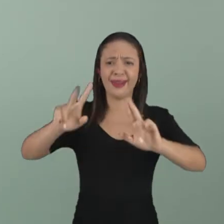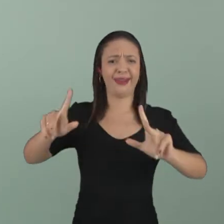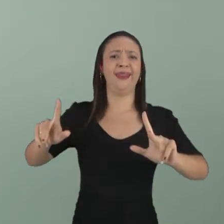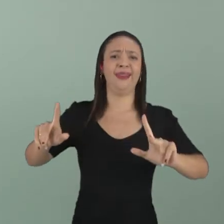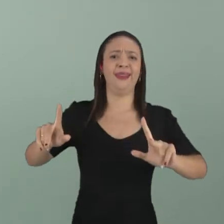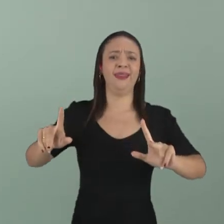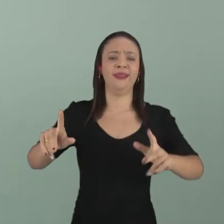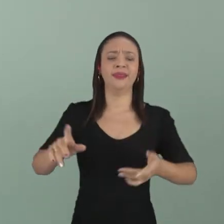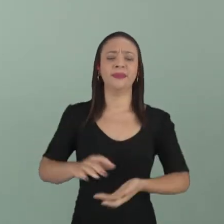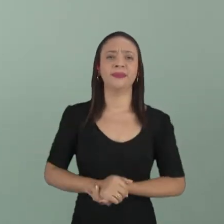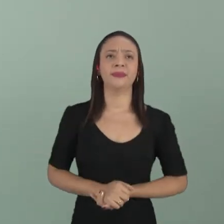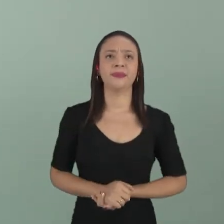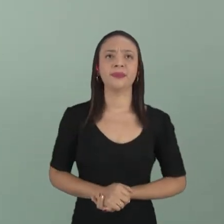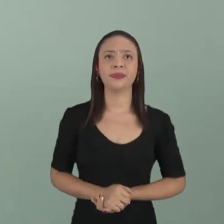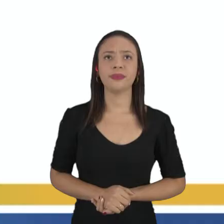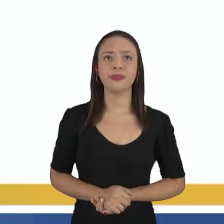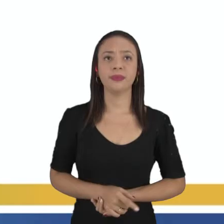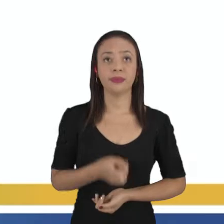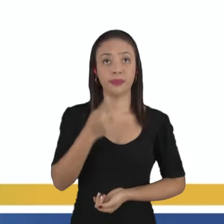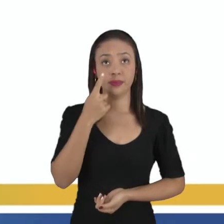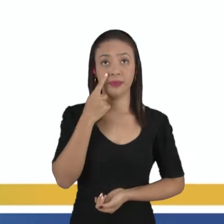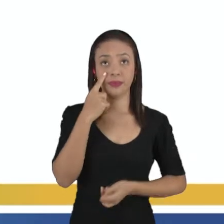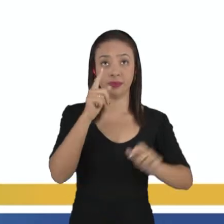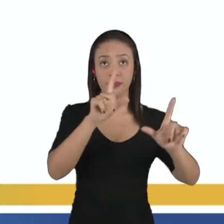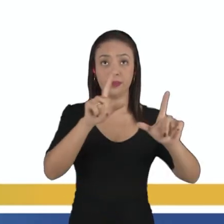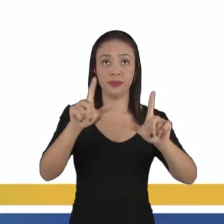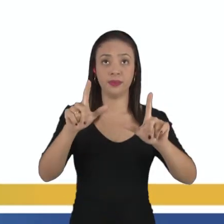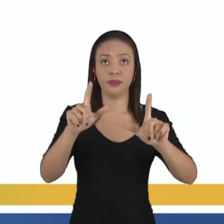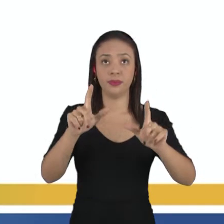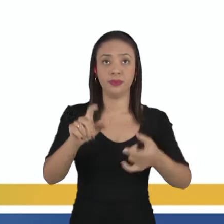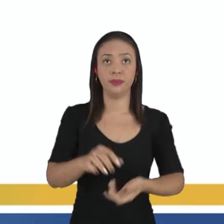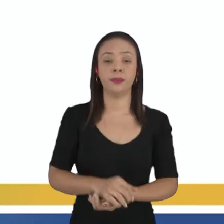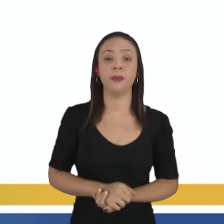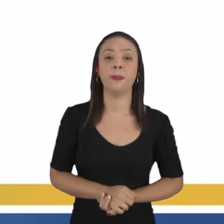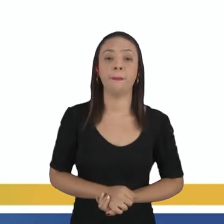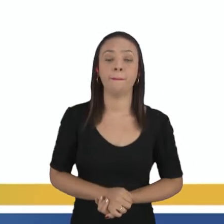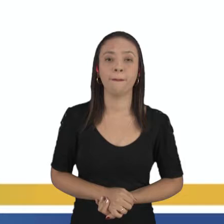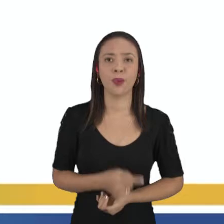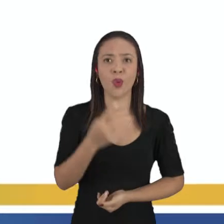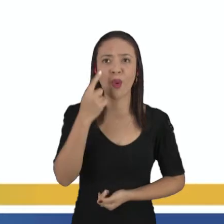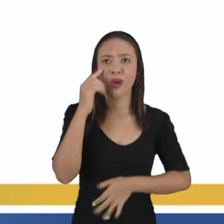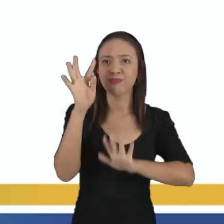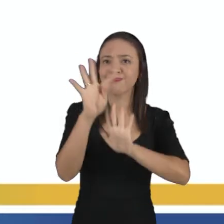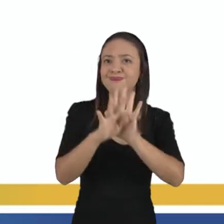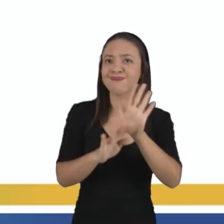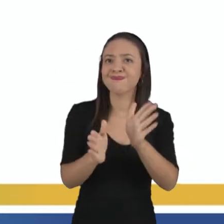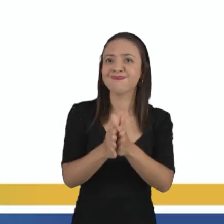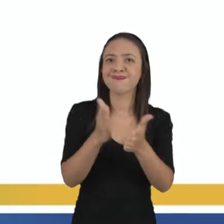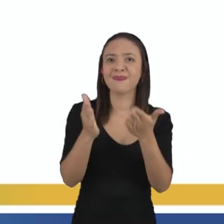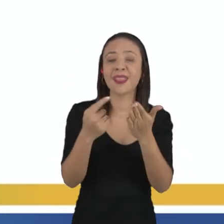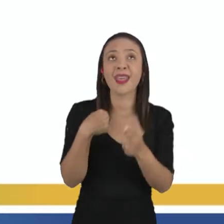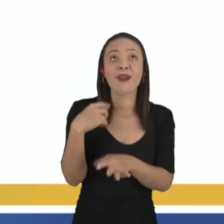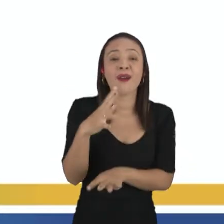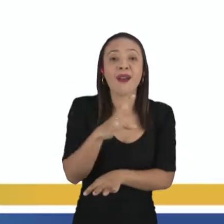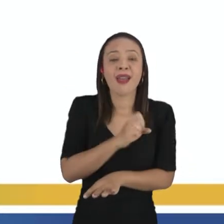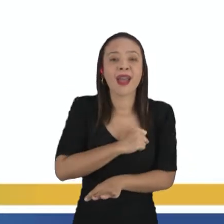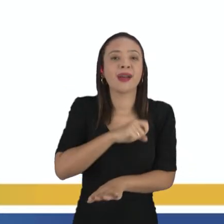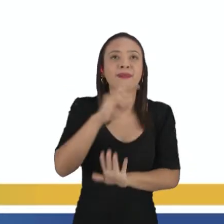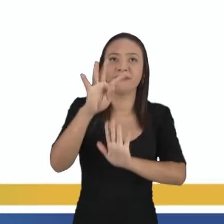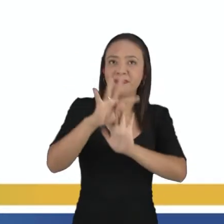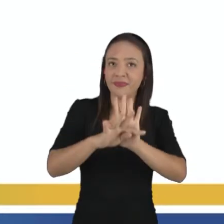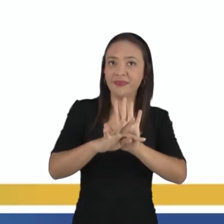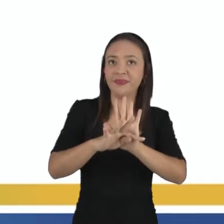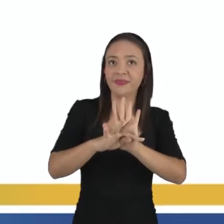por exemplo. Acompanhe comigo no próximo slide. Olha que texto maravilhoso, eu sou apaixonada por esse